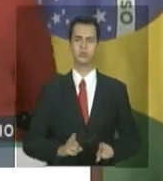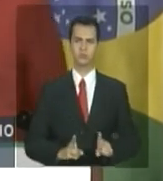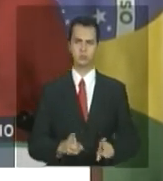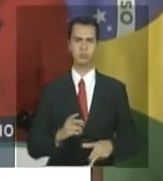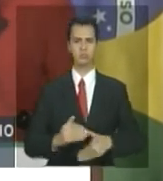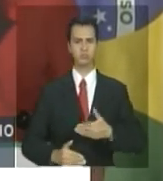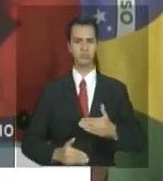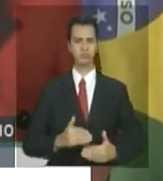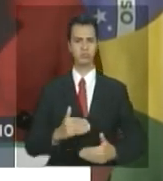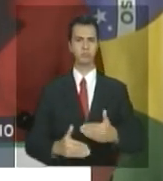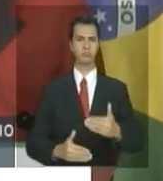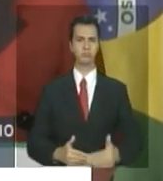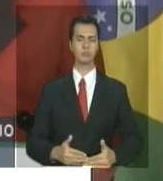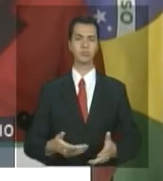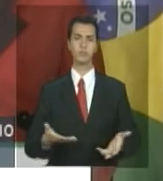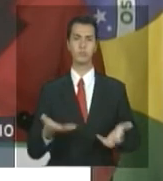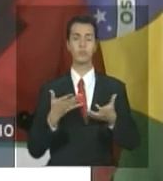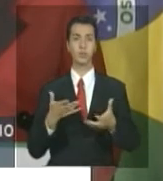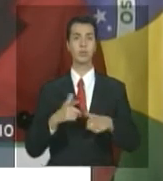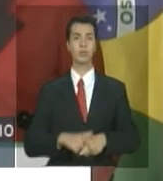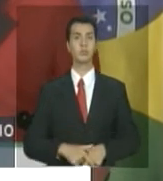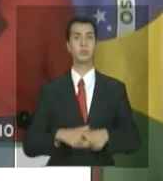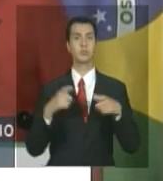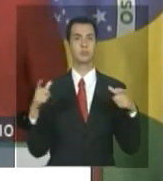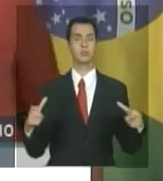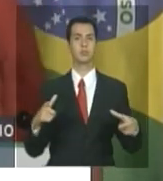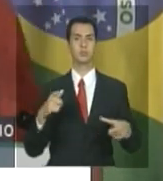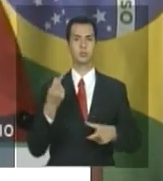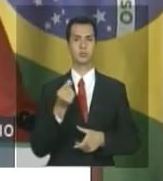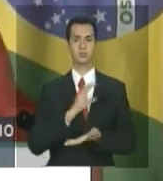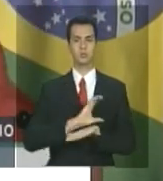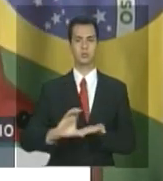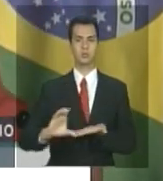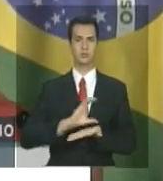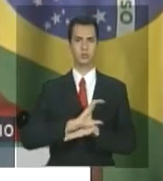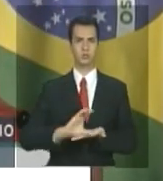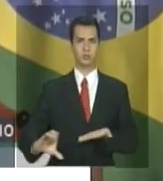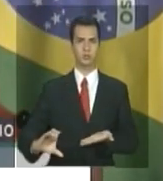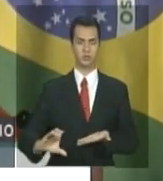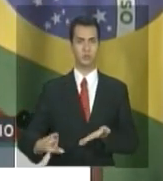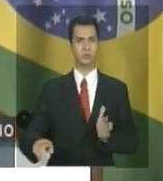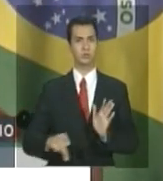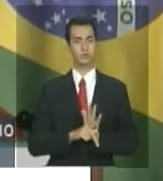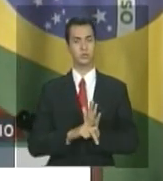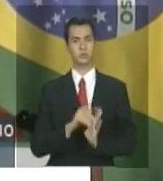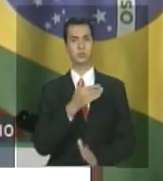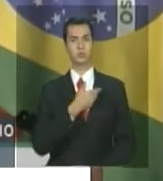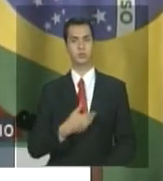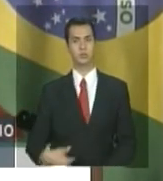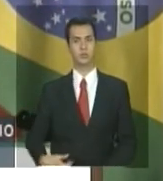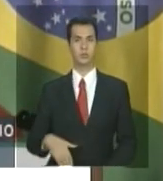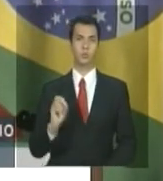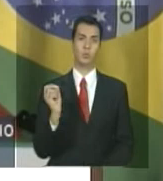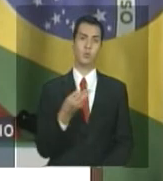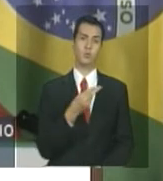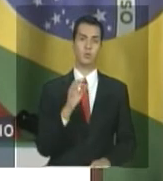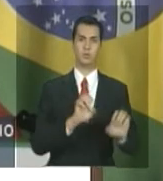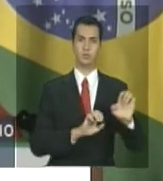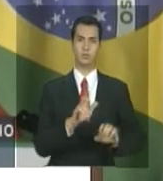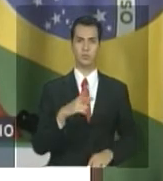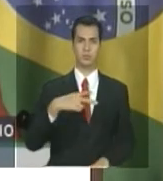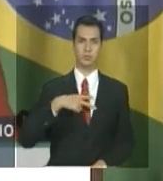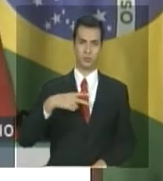sistematicamente de ampliar o investimento, seja público, seja privado.